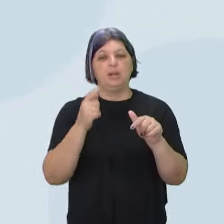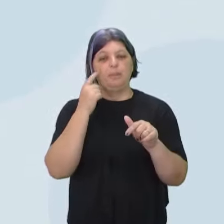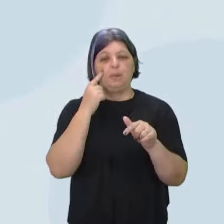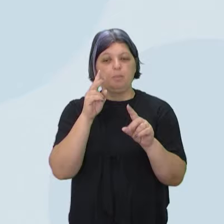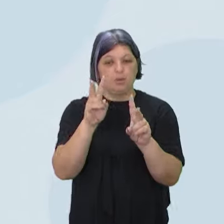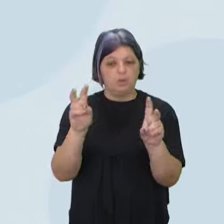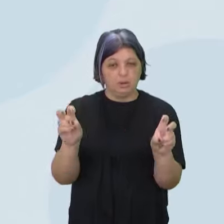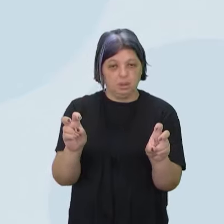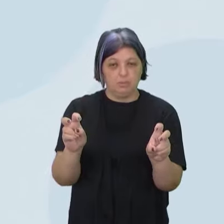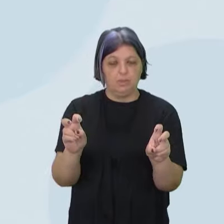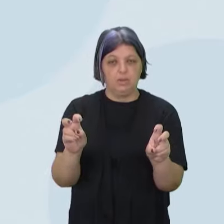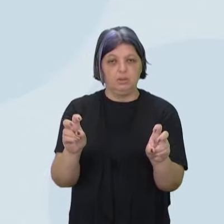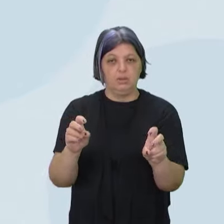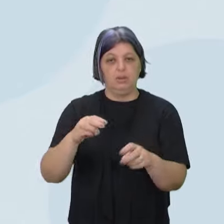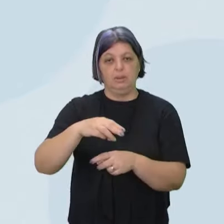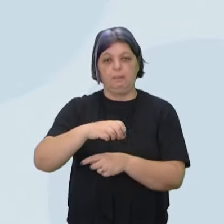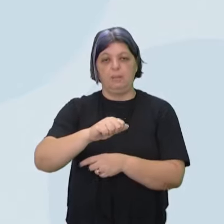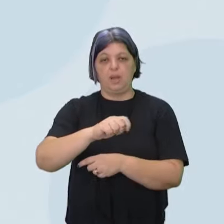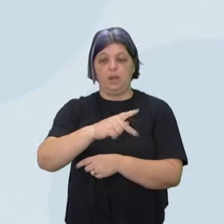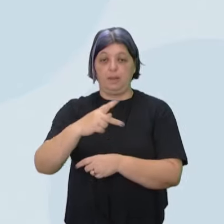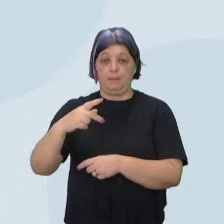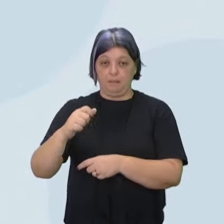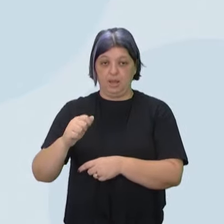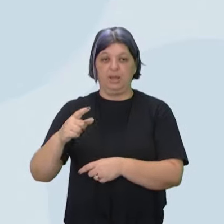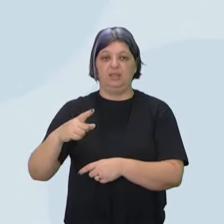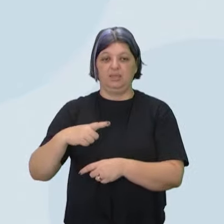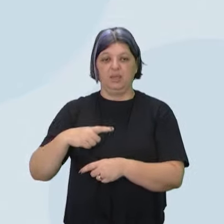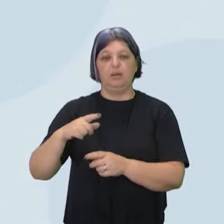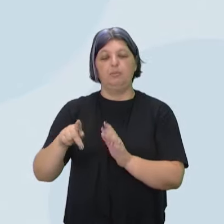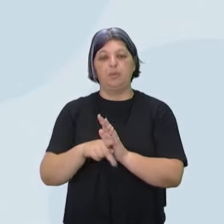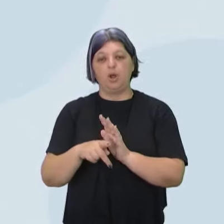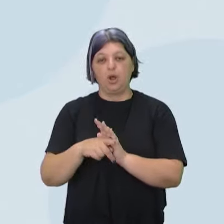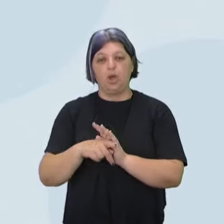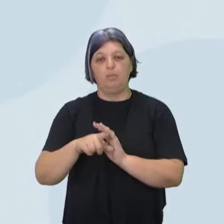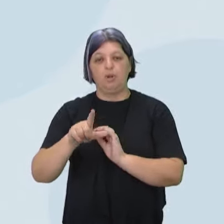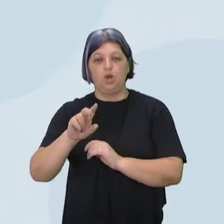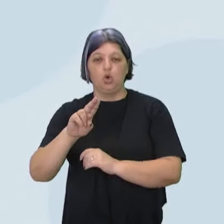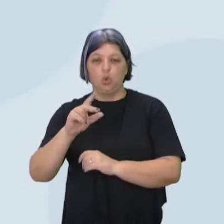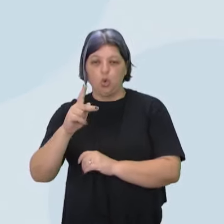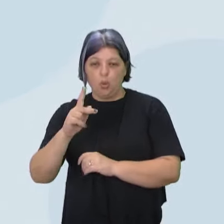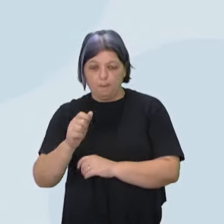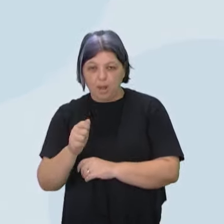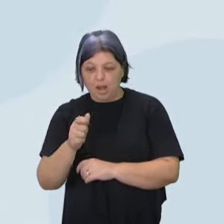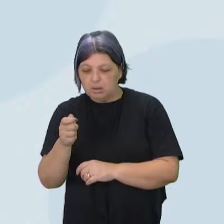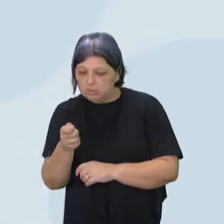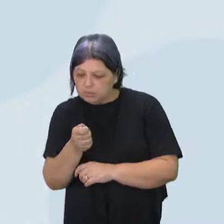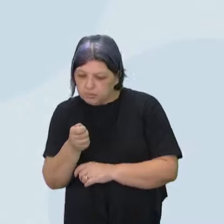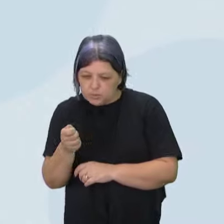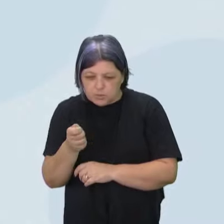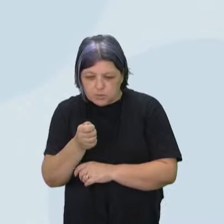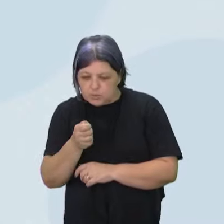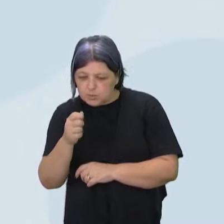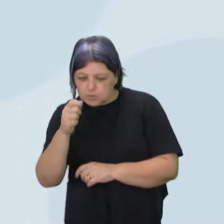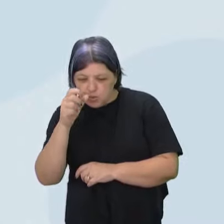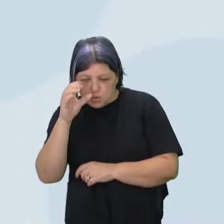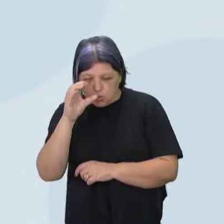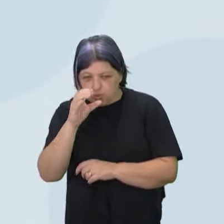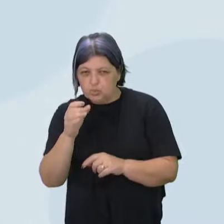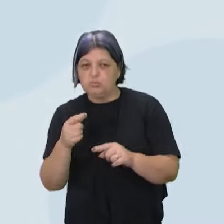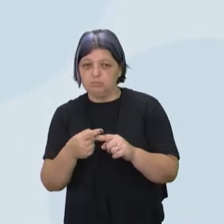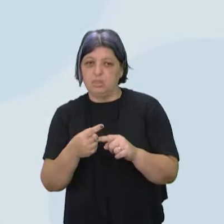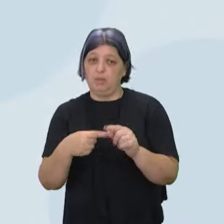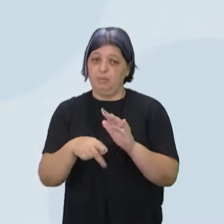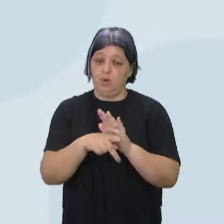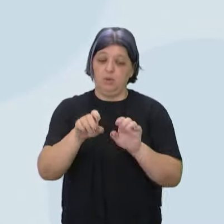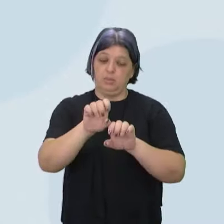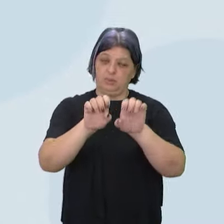no mapa, né, lá no nosso material, vai ter essa lupa indicando que aquela atividade específica, ela foca aí nesse eixo